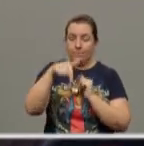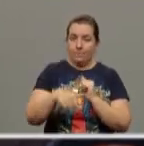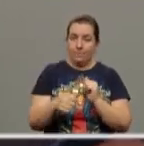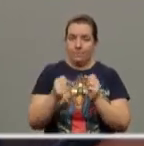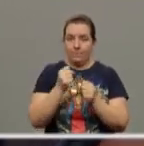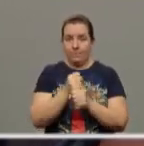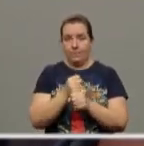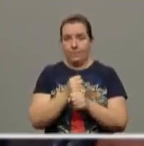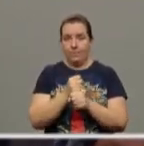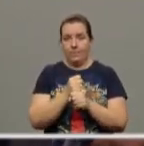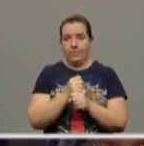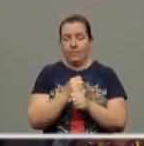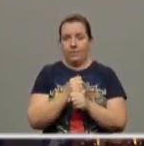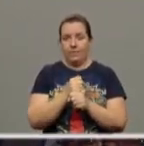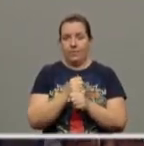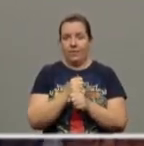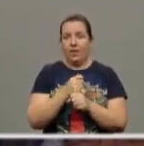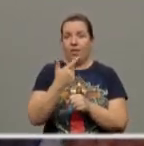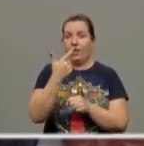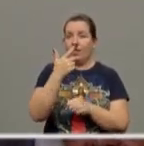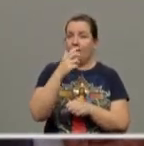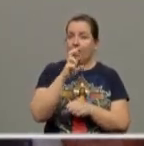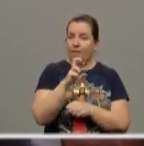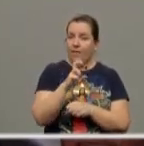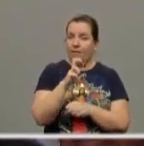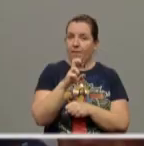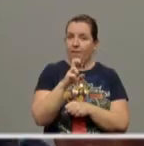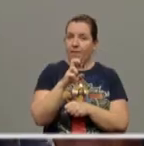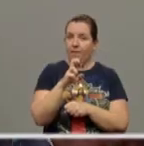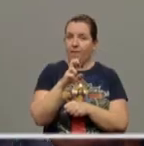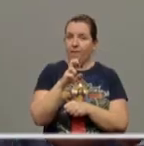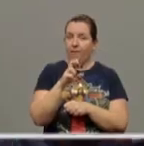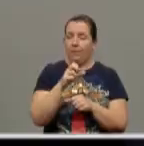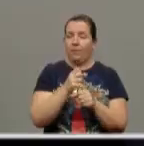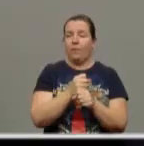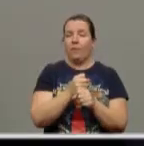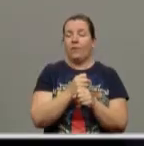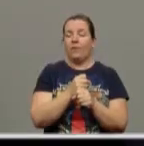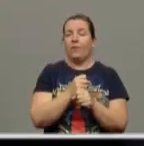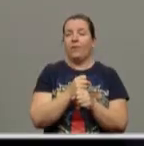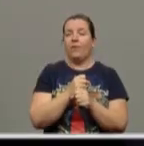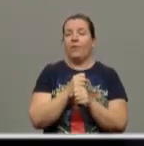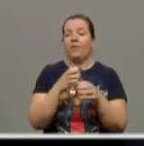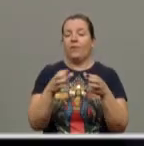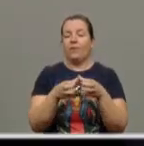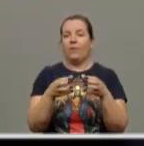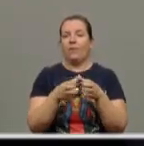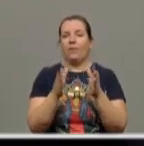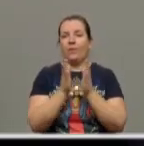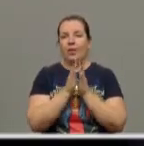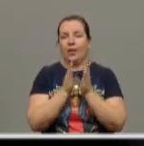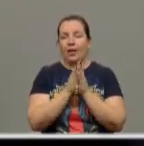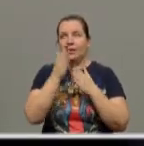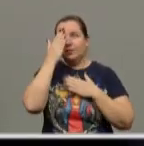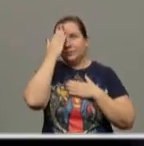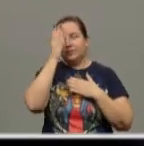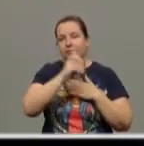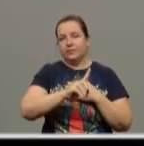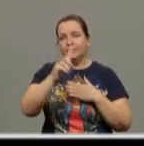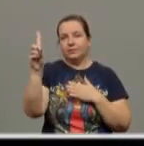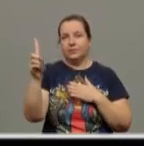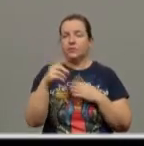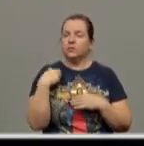completamos 25 anos de grupo de oração da minha família, graças a Deus. E nós já